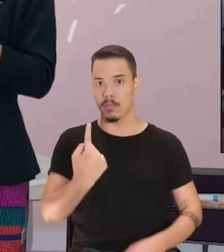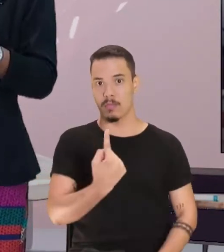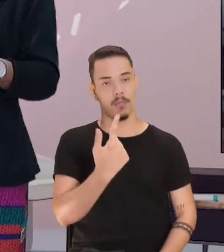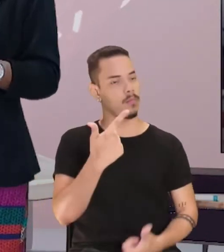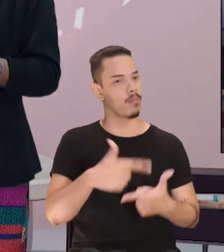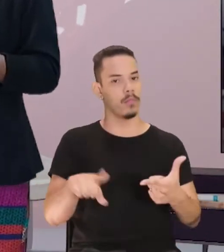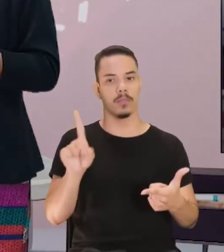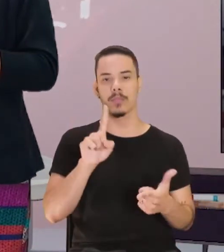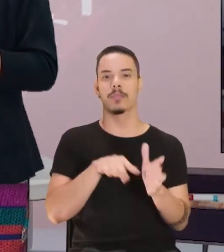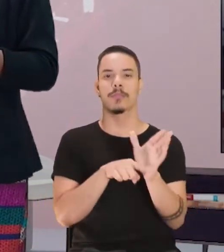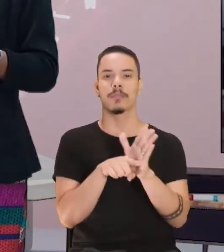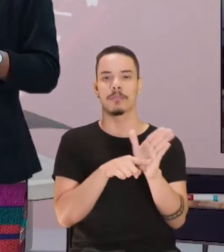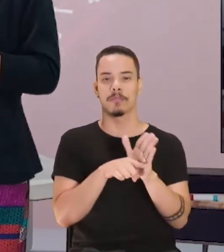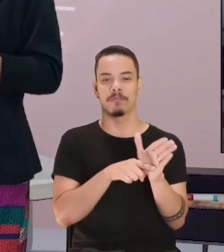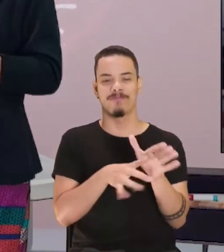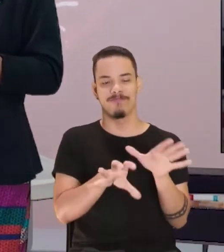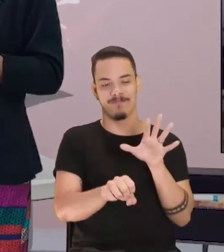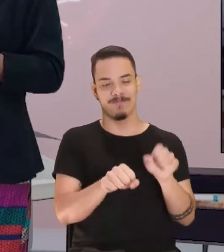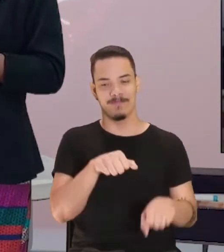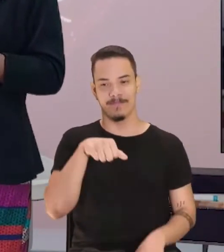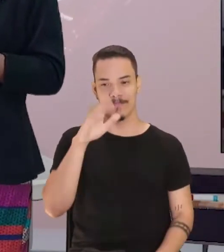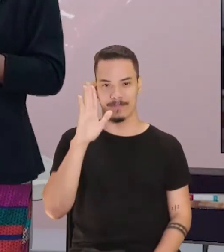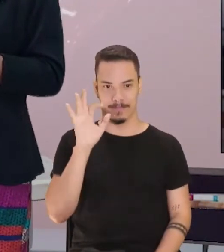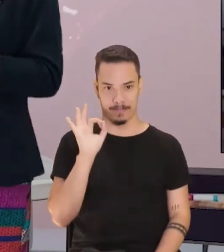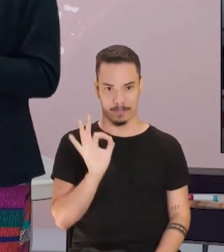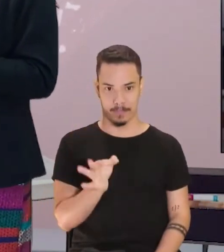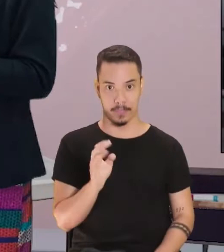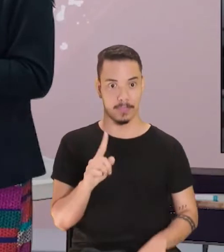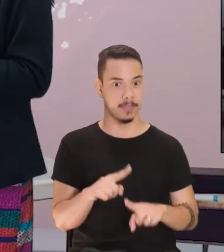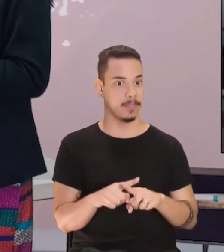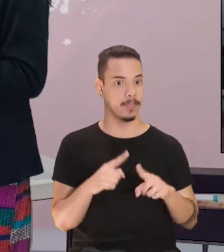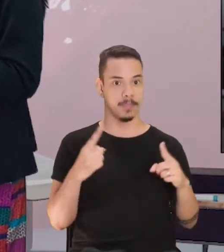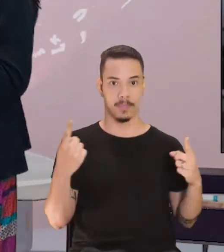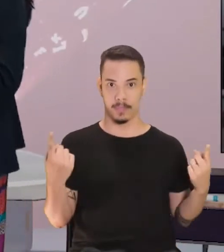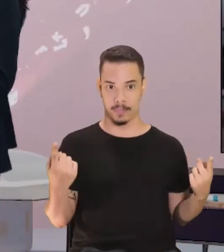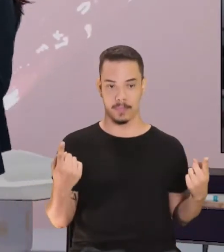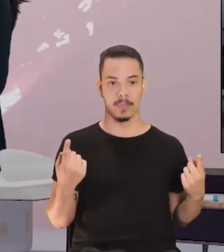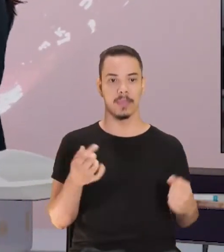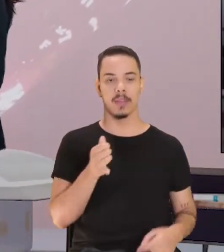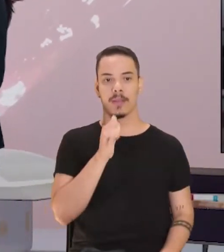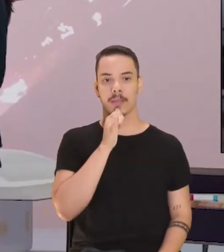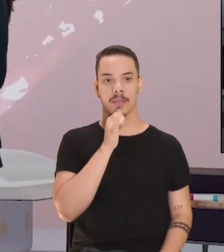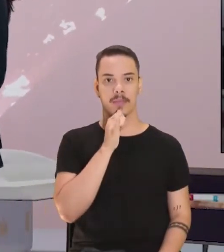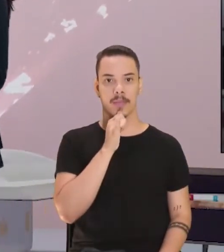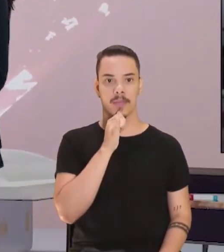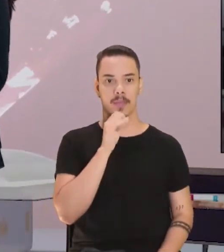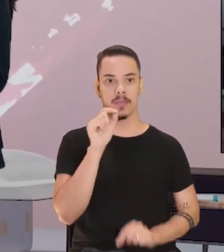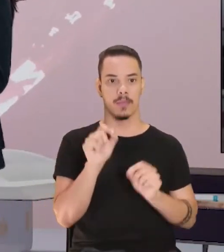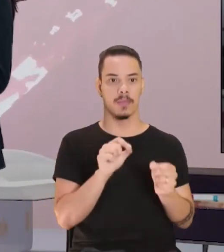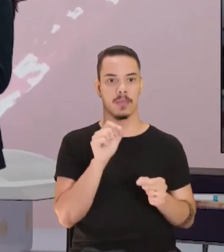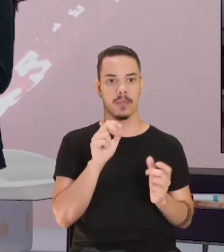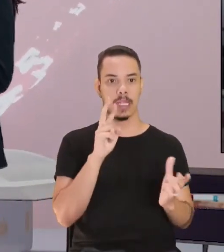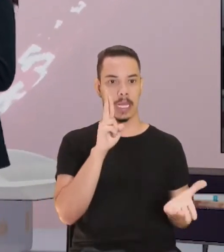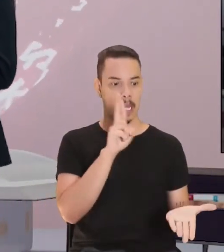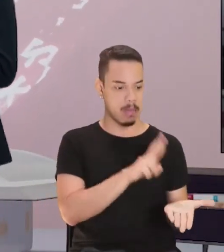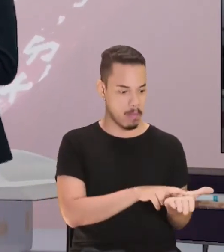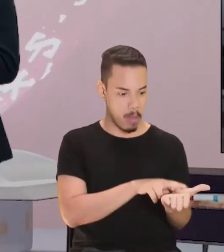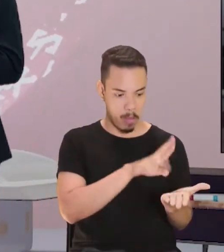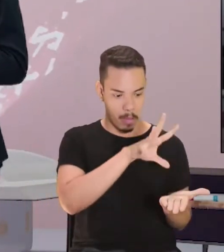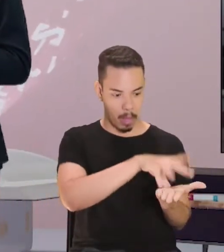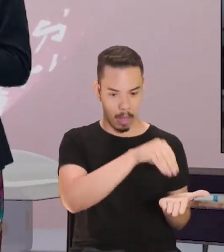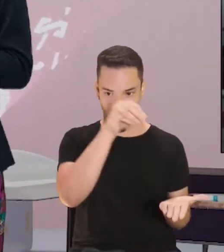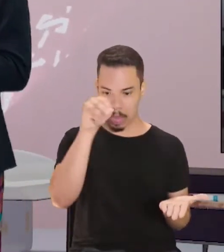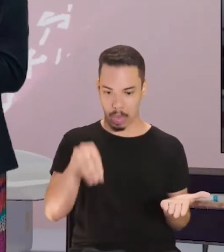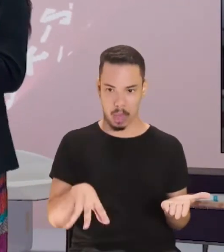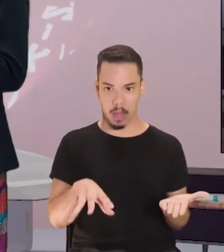para pesquisar mais, tá tudo certo. Mas... Só não vale, por exemplo, pegar a resposta com o outro.